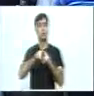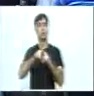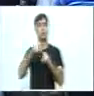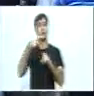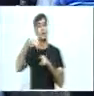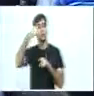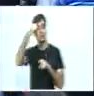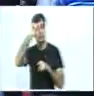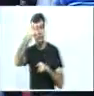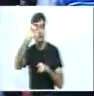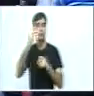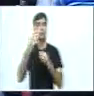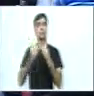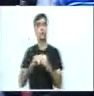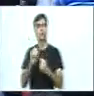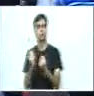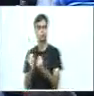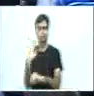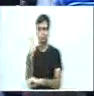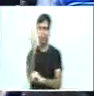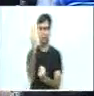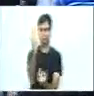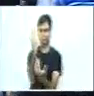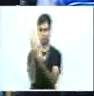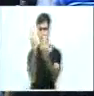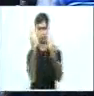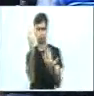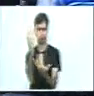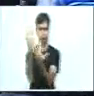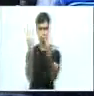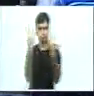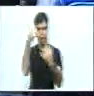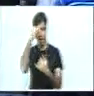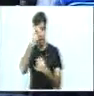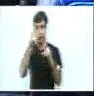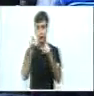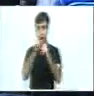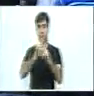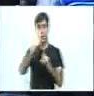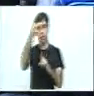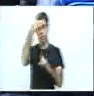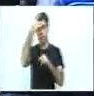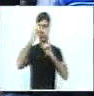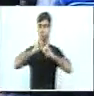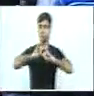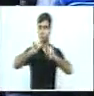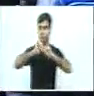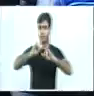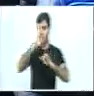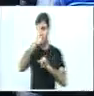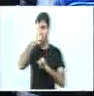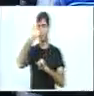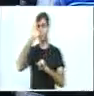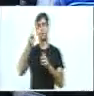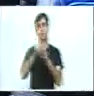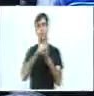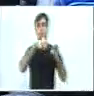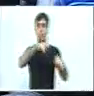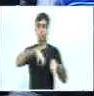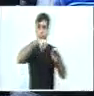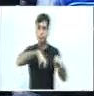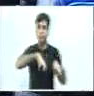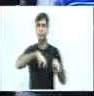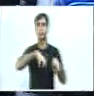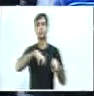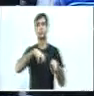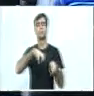e combate a incêndios florestais e conscientização da população, principalmente produtores rurais,